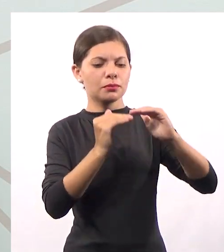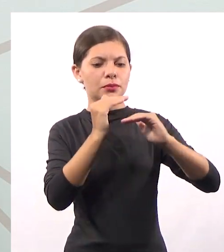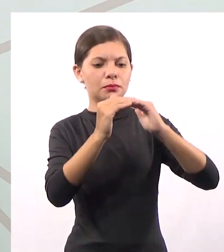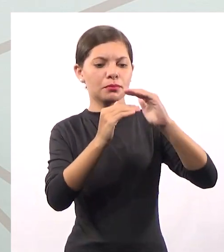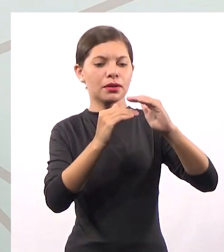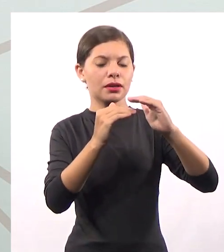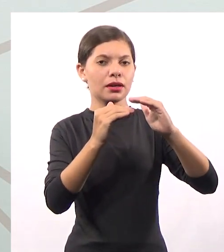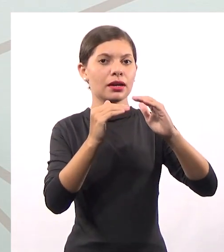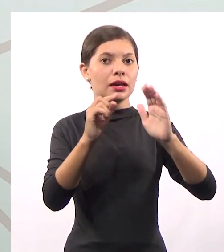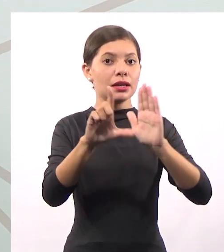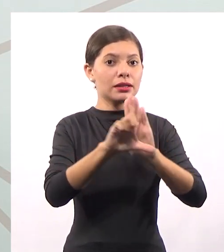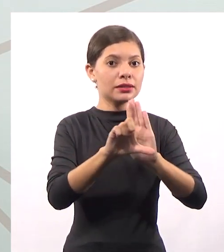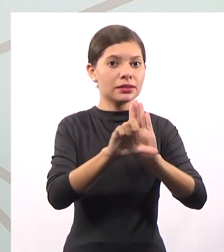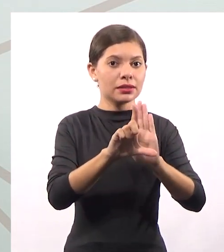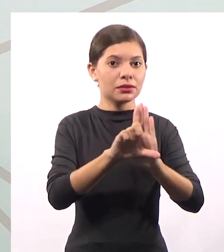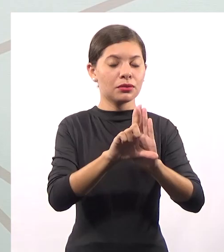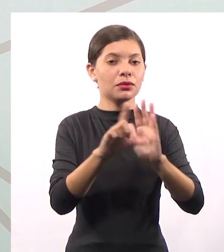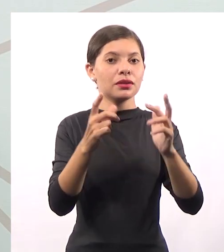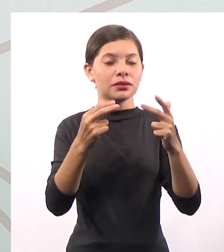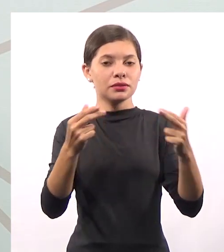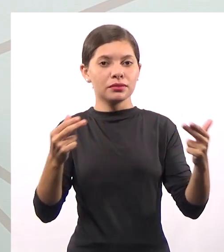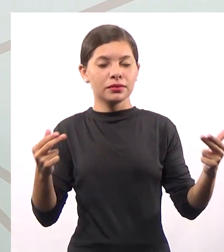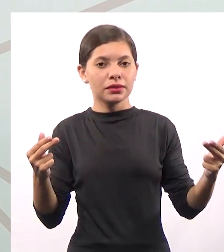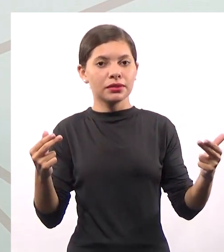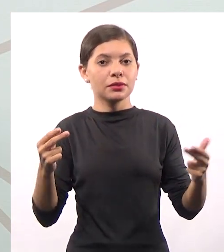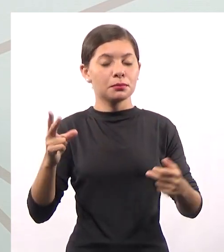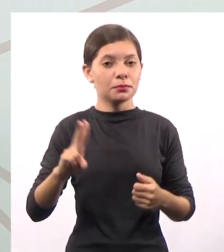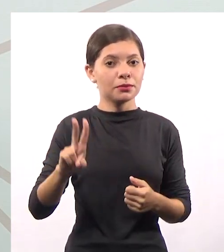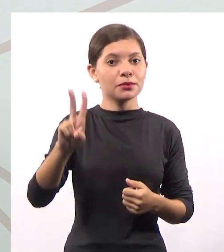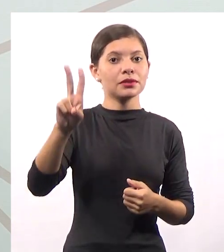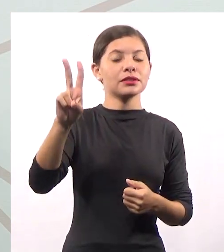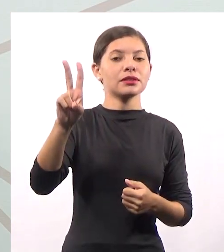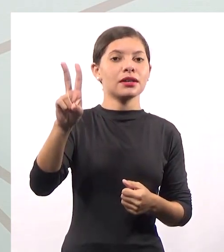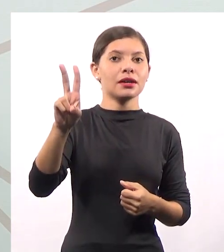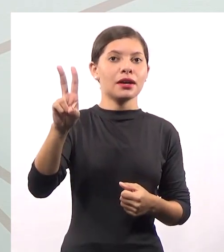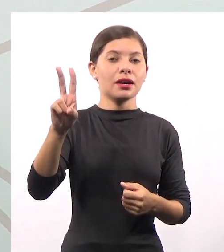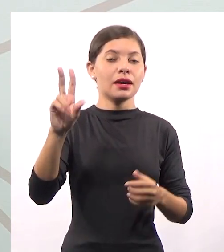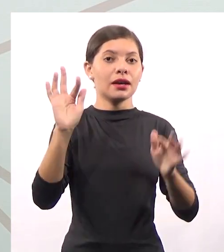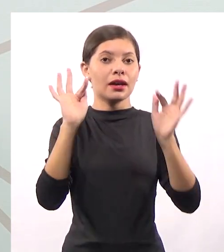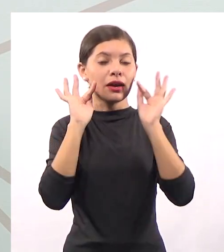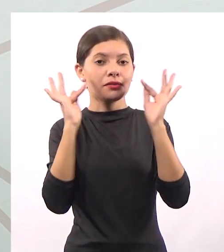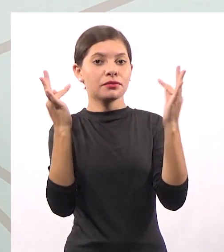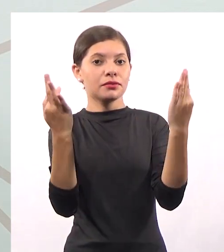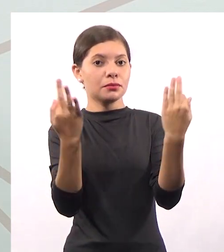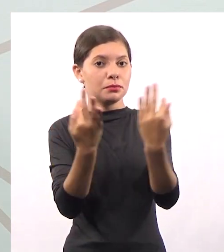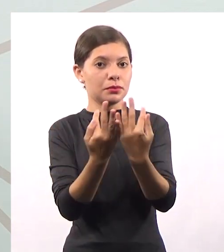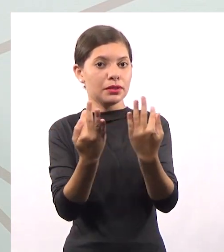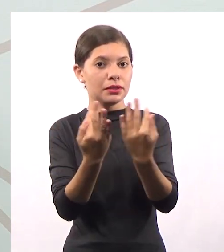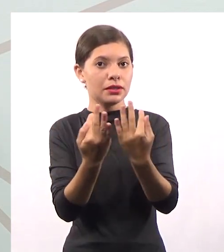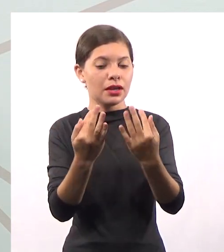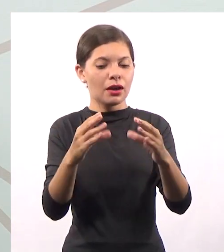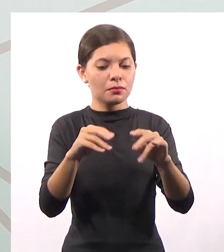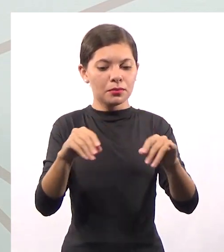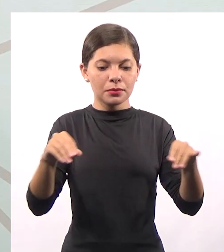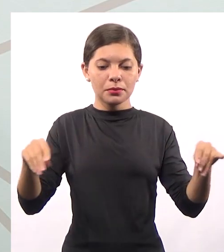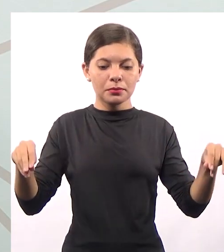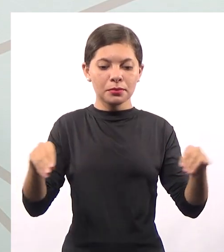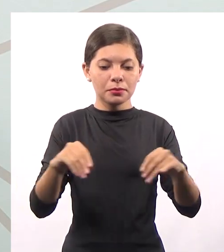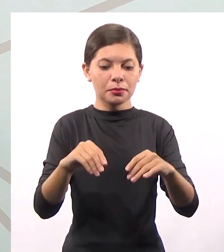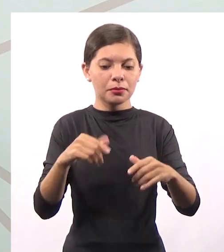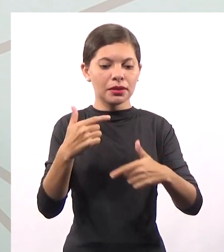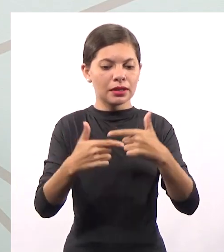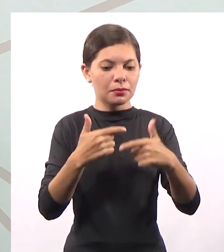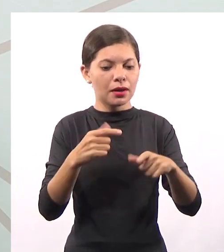dos processos licitatórios são diferentes, inclusive para valorizar a agricultura familiar, a